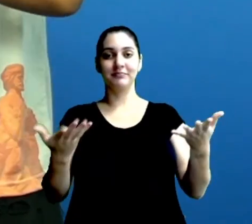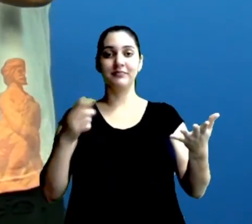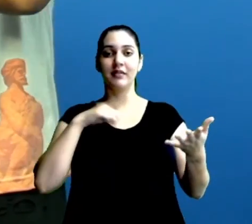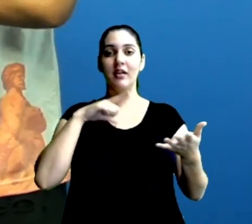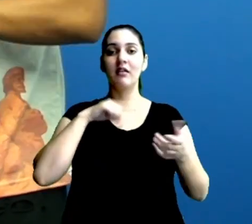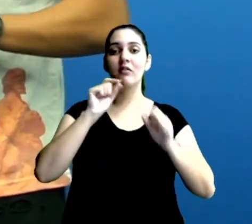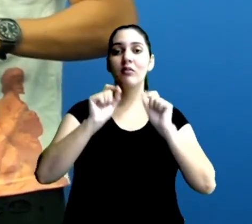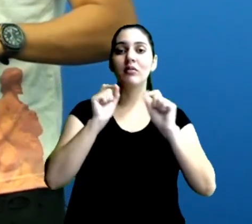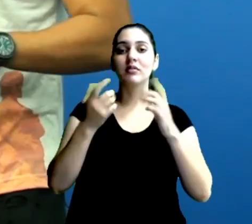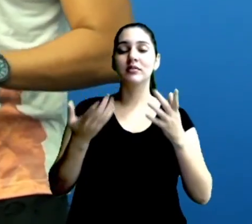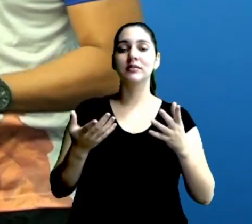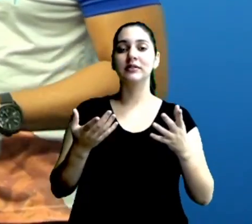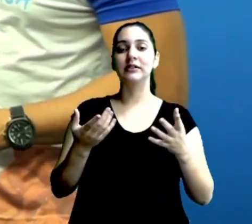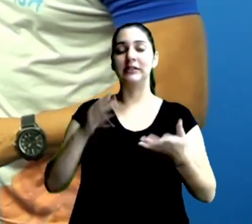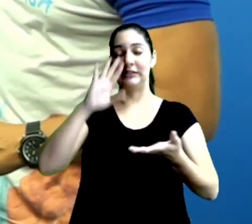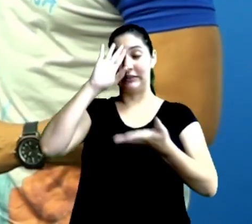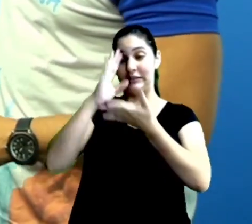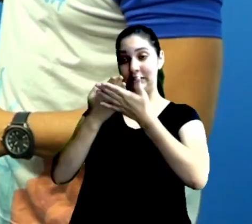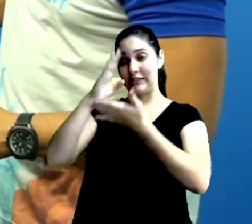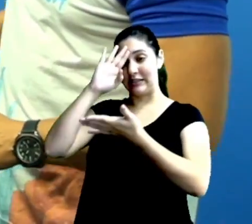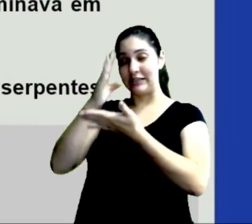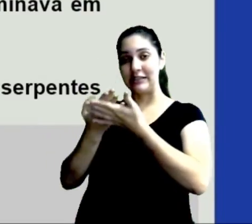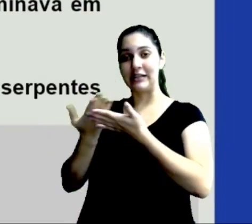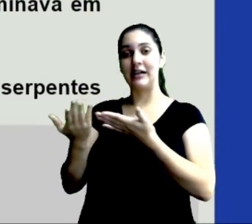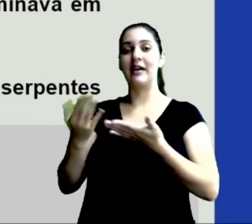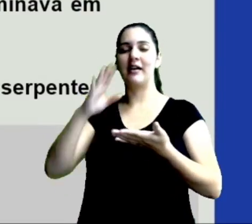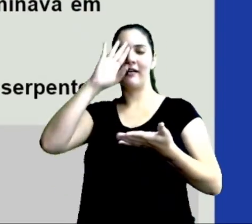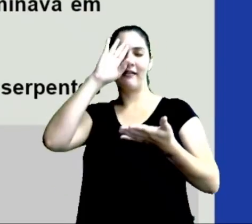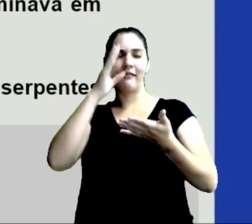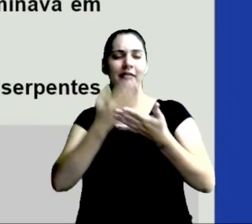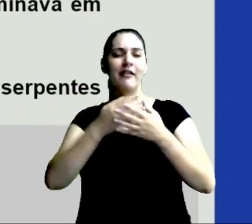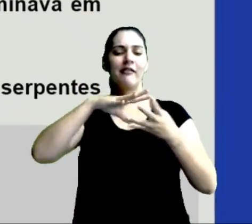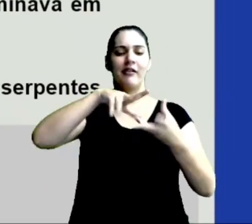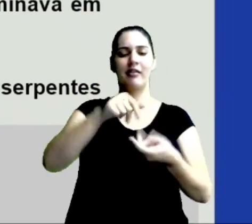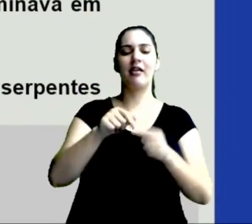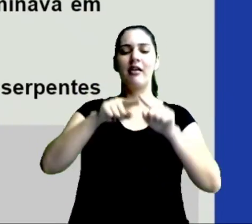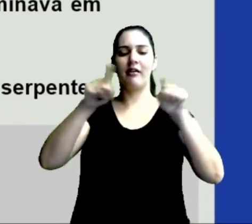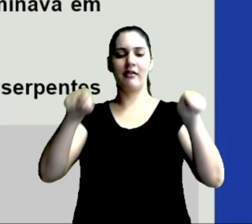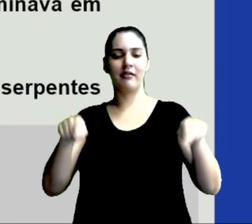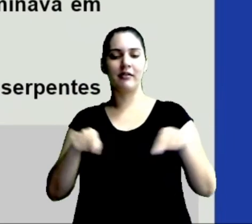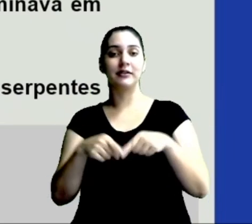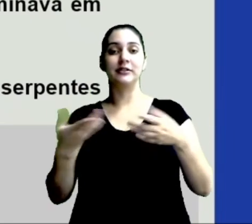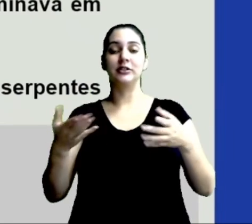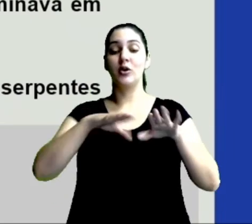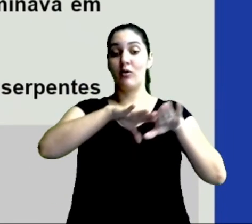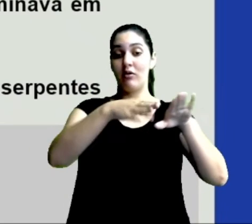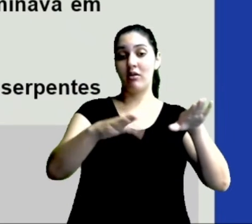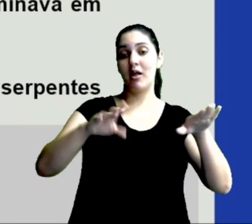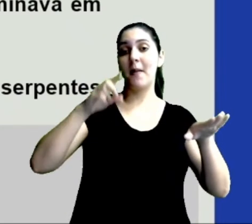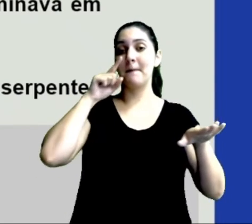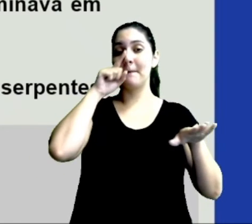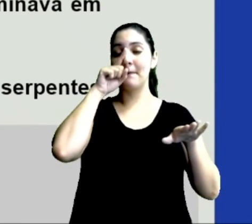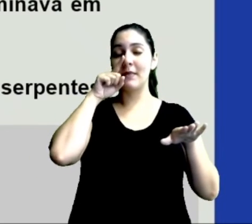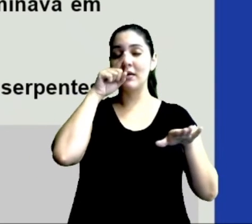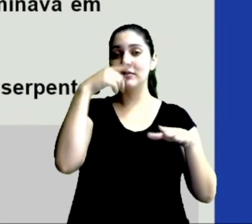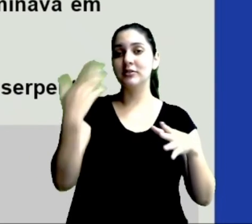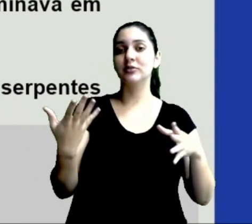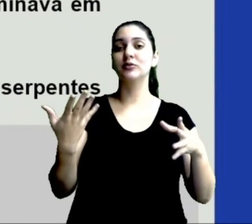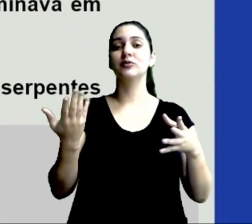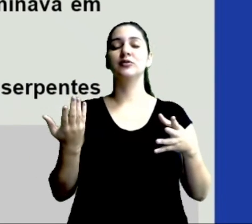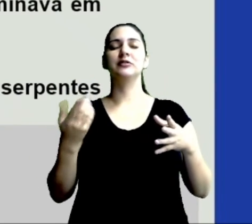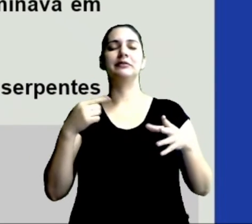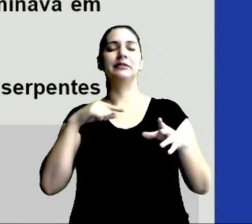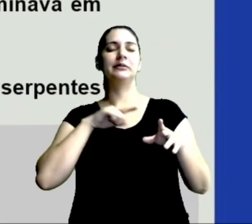série de crenças que ele tinha, né? Acreditava-se que a Terra era plana, que o oceano terminava em um abismo sem fim, que os grandes oceanos eram povoados